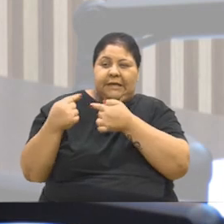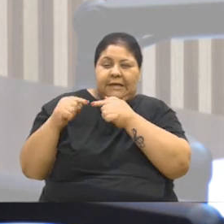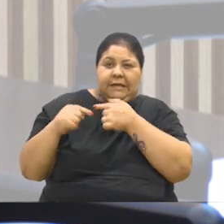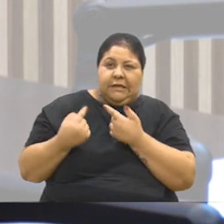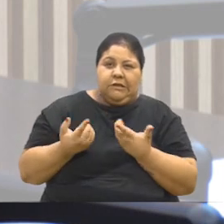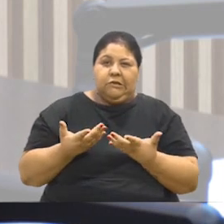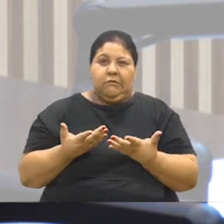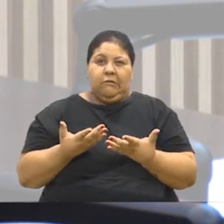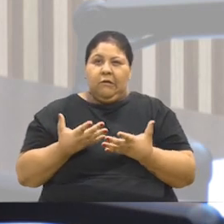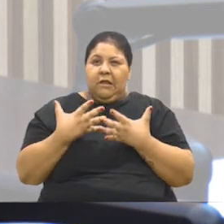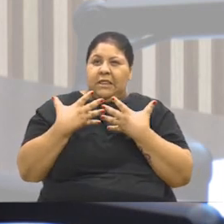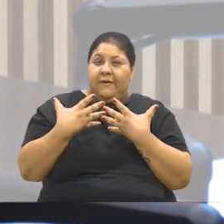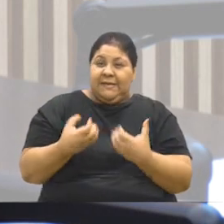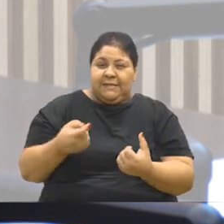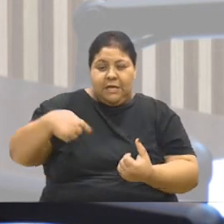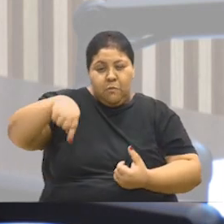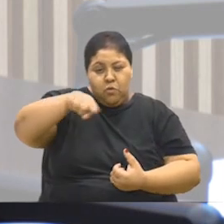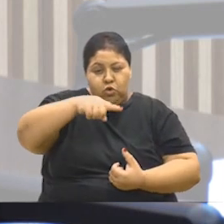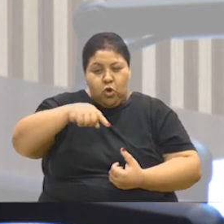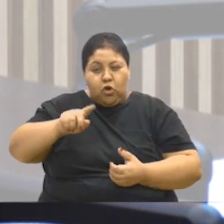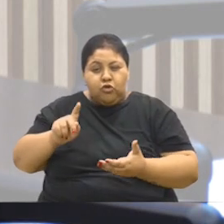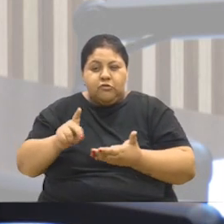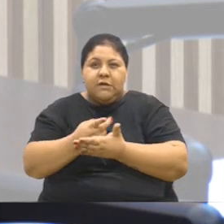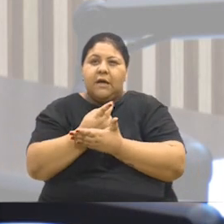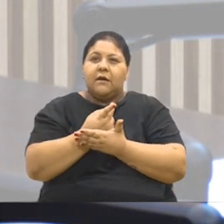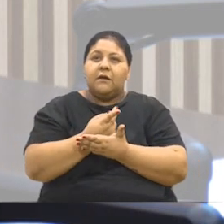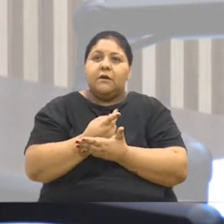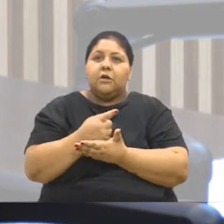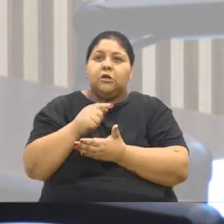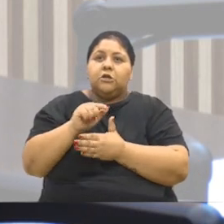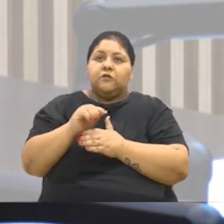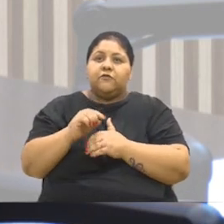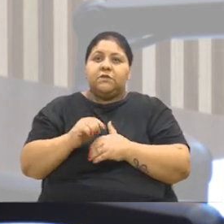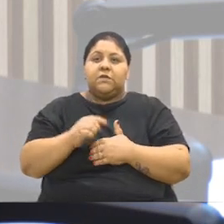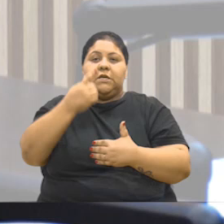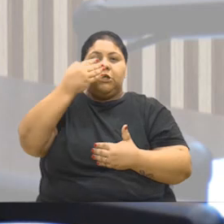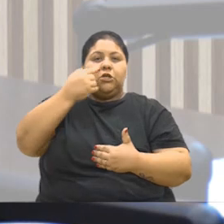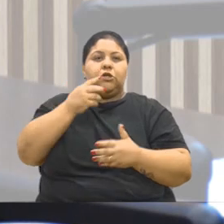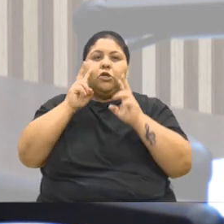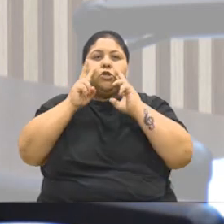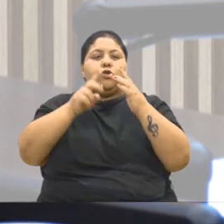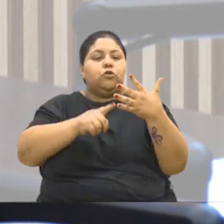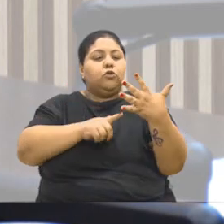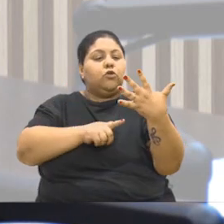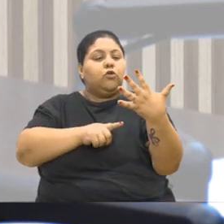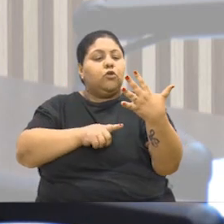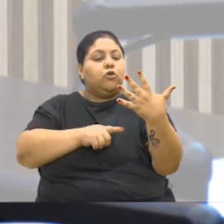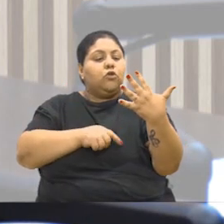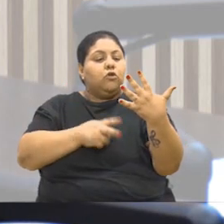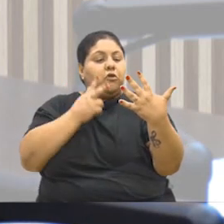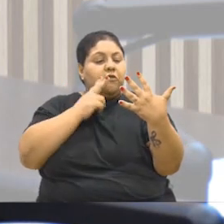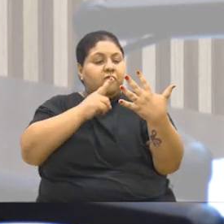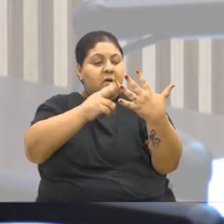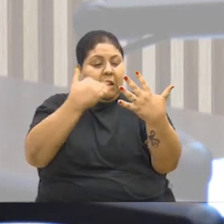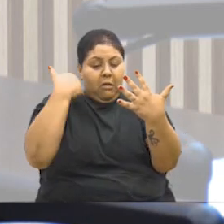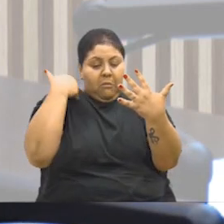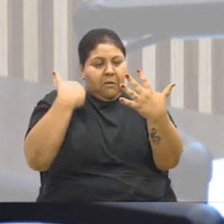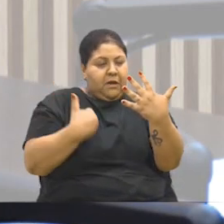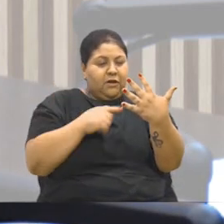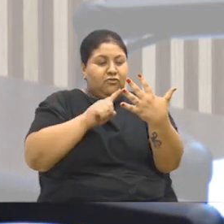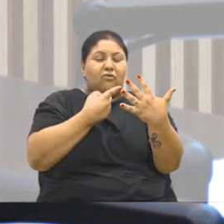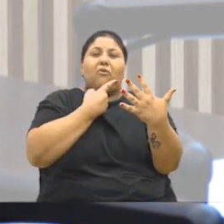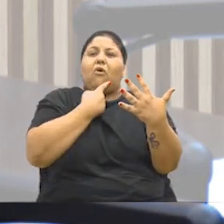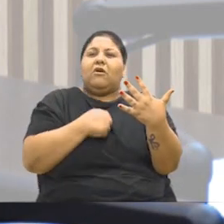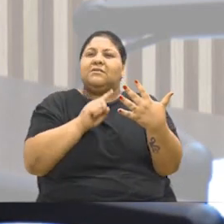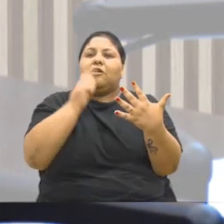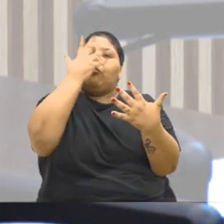muito críticos, muito inflexíveis com nós mesmos. Se você for para frente do espelho, a primeira coisa que tu vai olhar é para alguma coisa que te